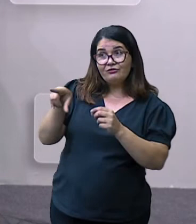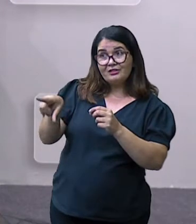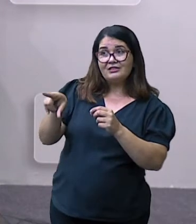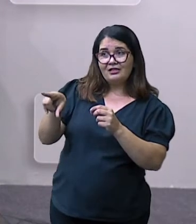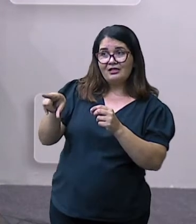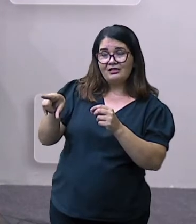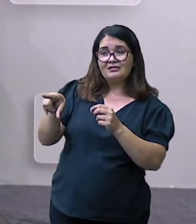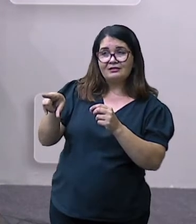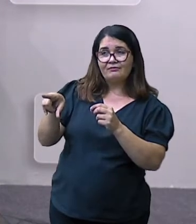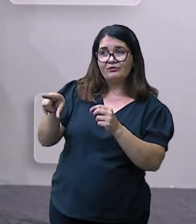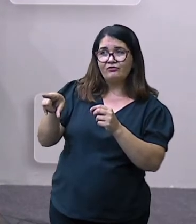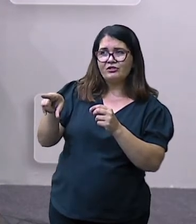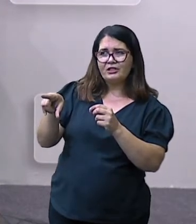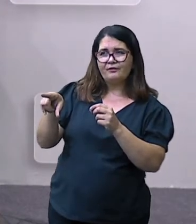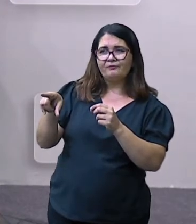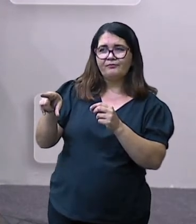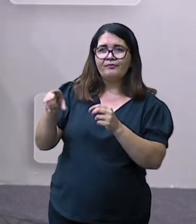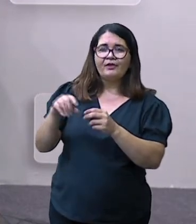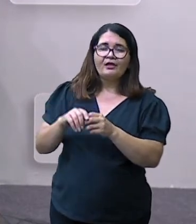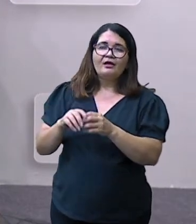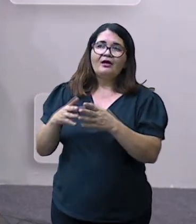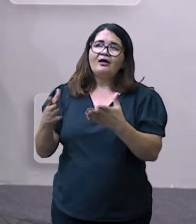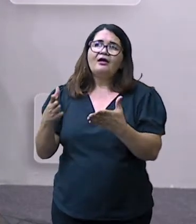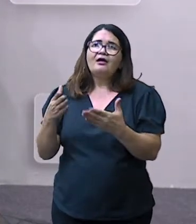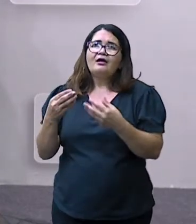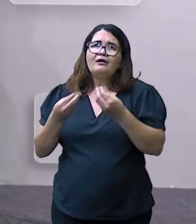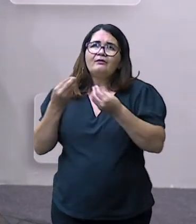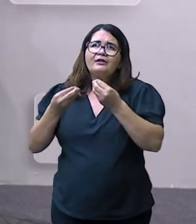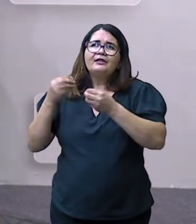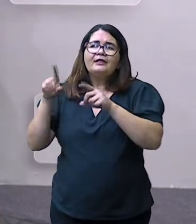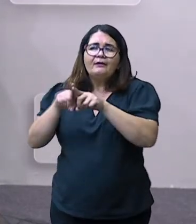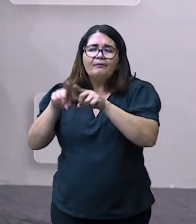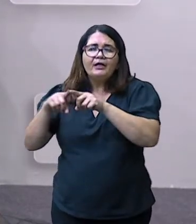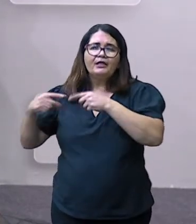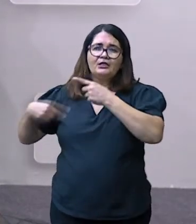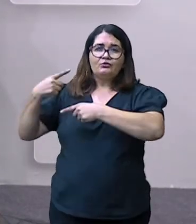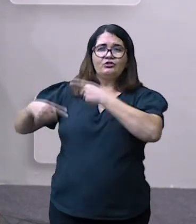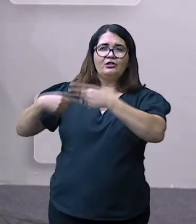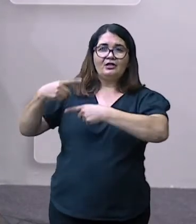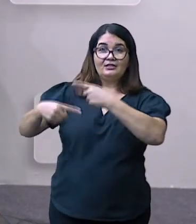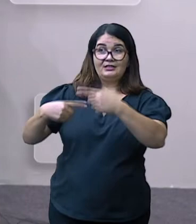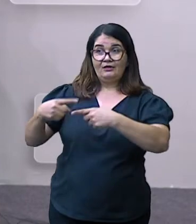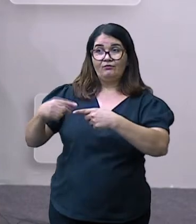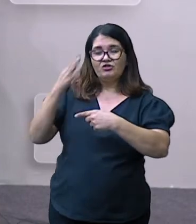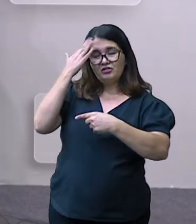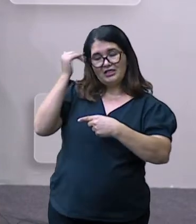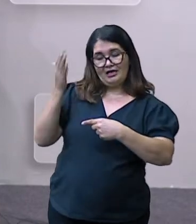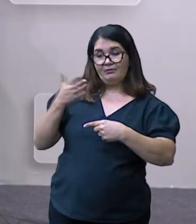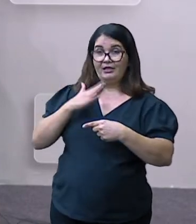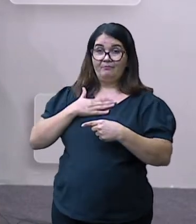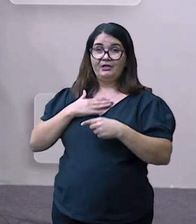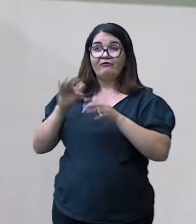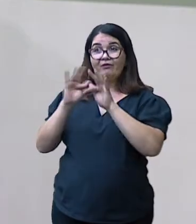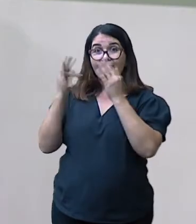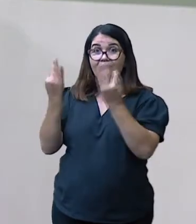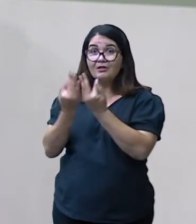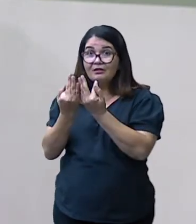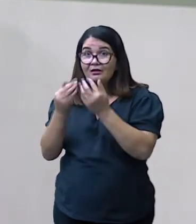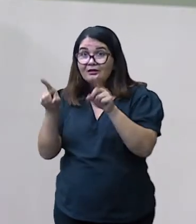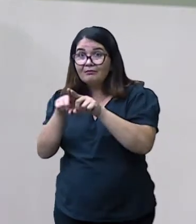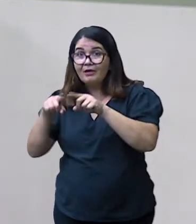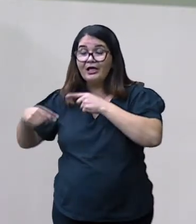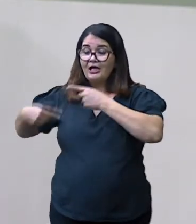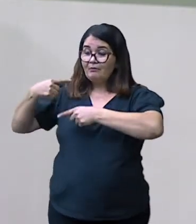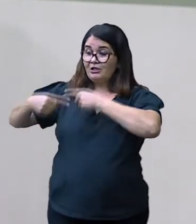judeus, entendeu? E os judeus, eles dominaram o norte da Espanha durante 700